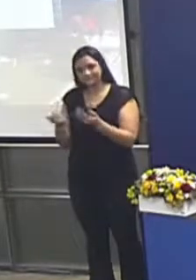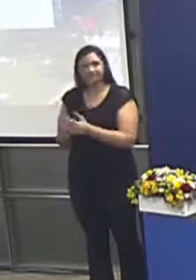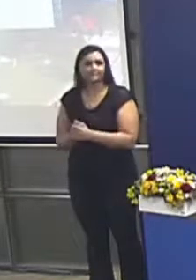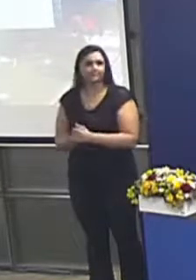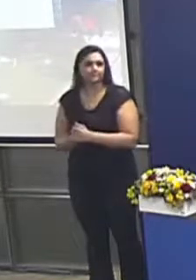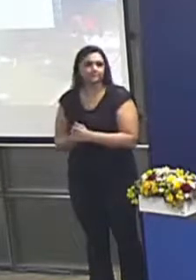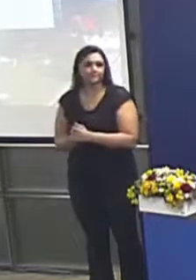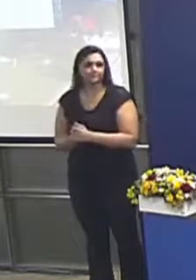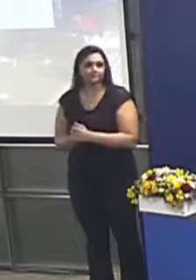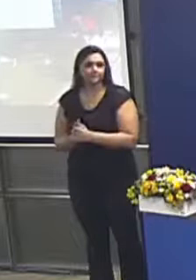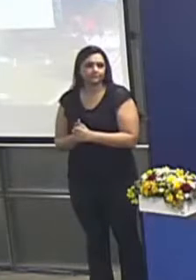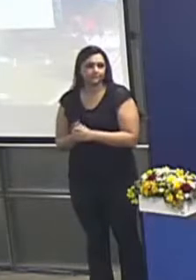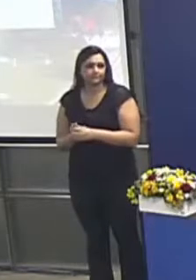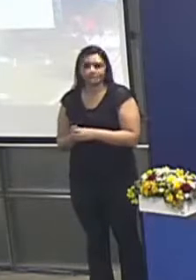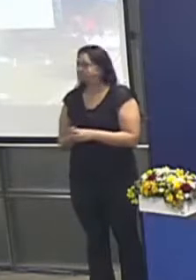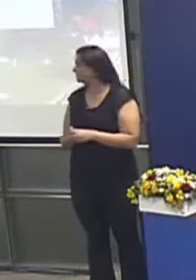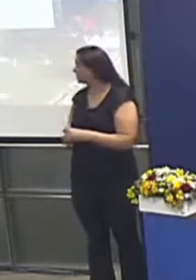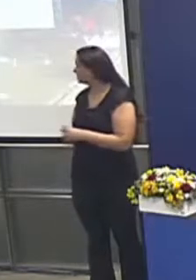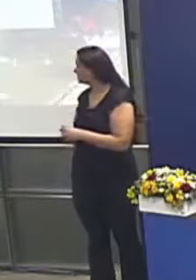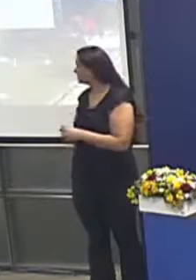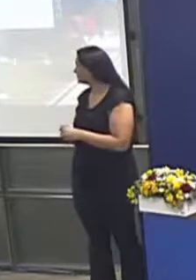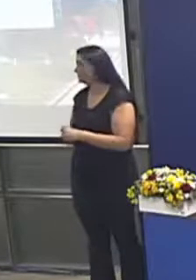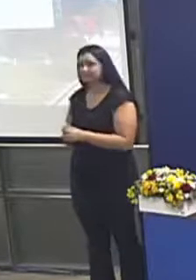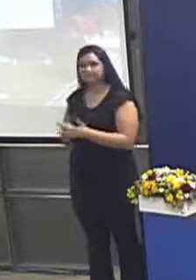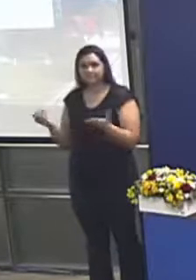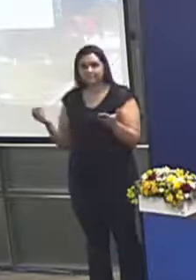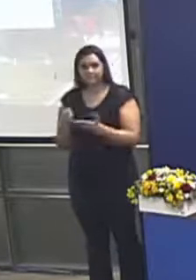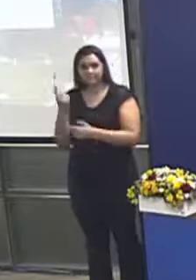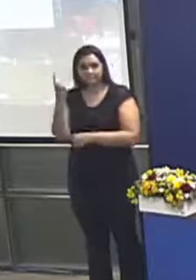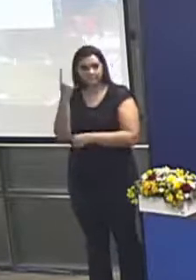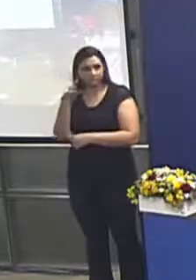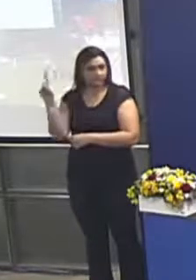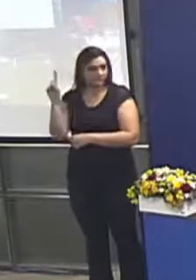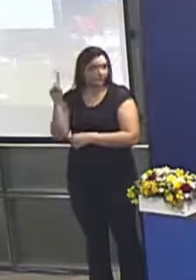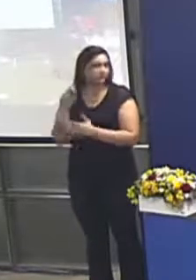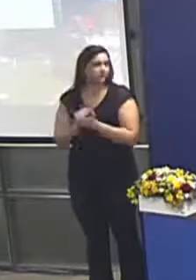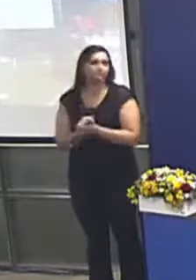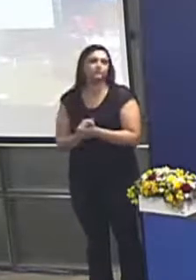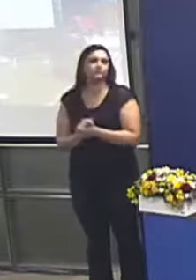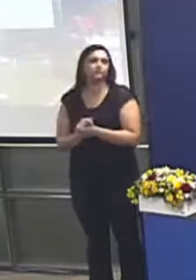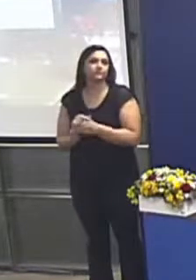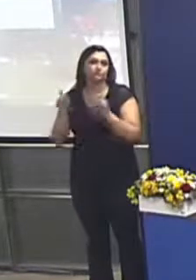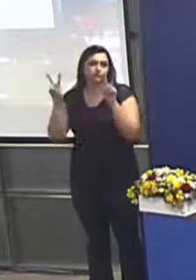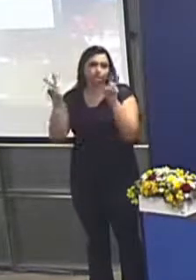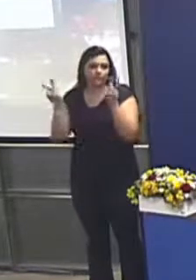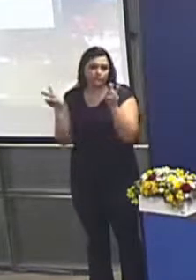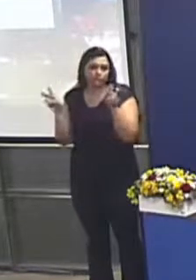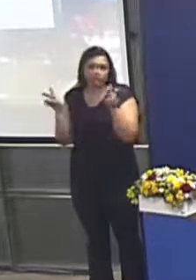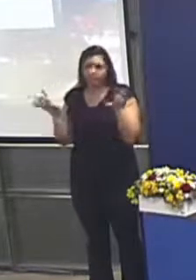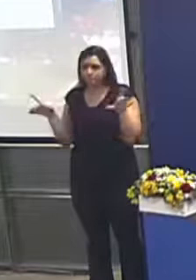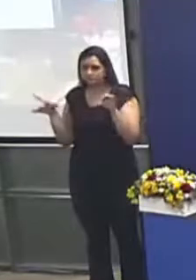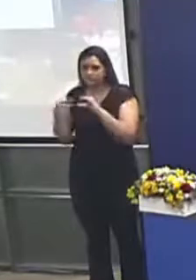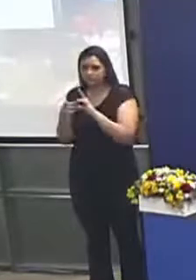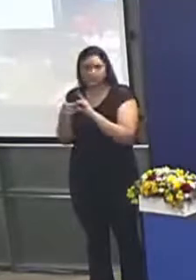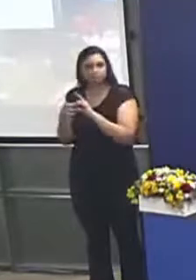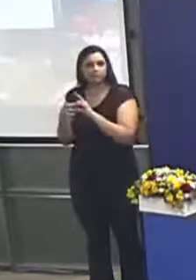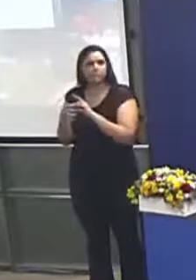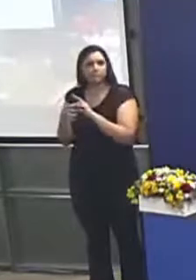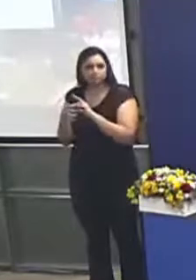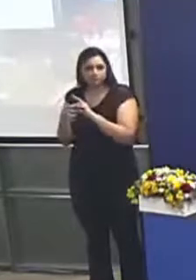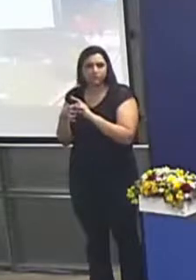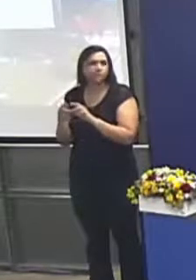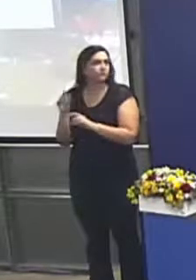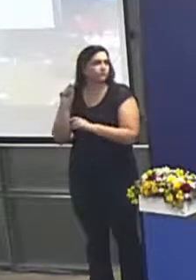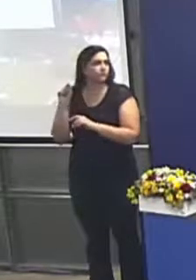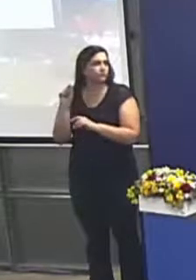sentido. Gente, vou mandar uma saideira aí agora. É sobre um pouquinho da conjuntura e um pouquinho do que